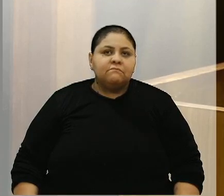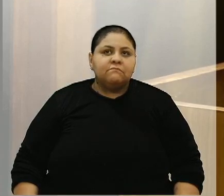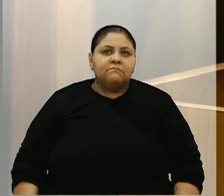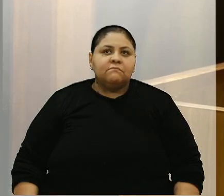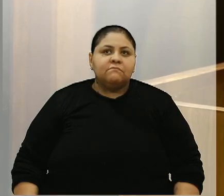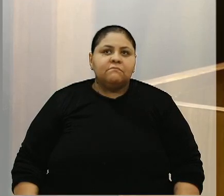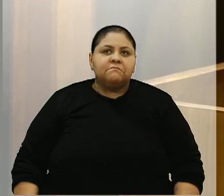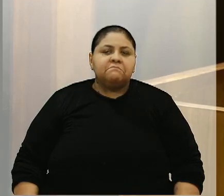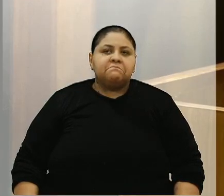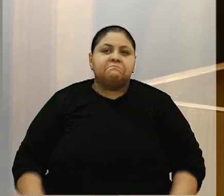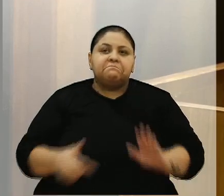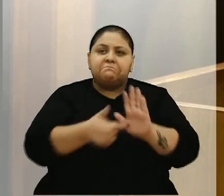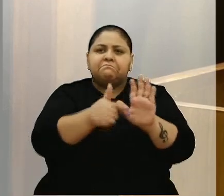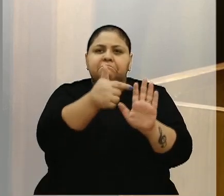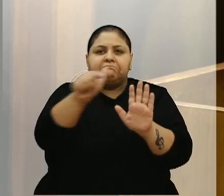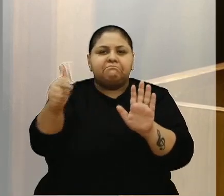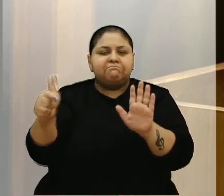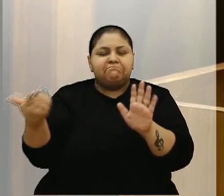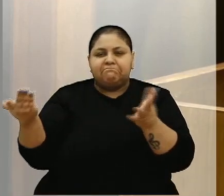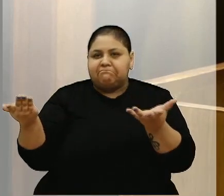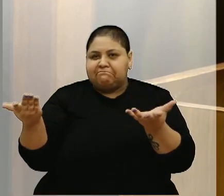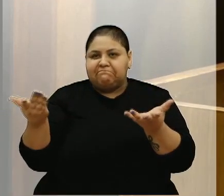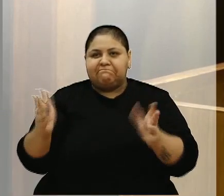Mostra para os demais colegas aí, por favor.